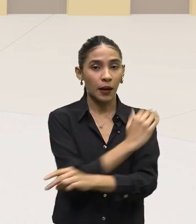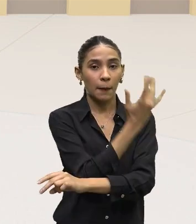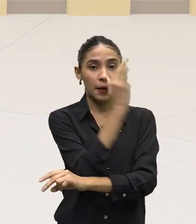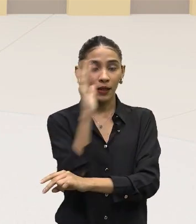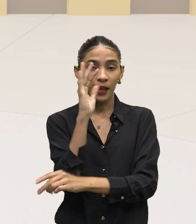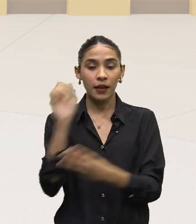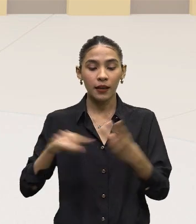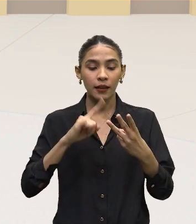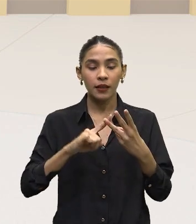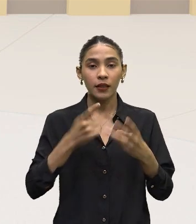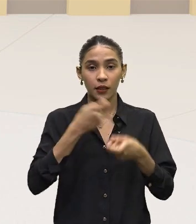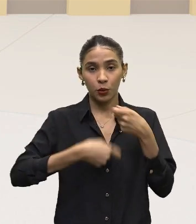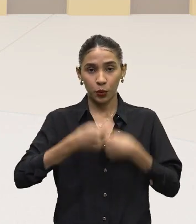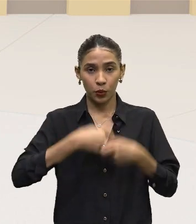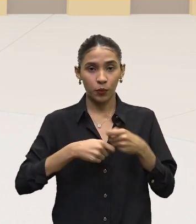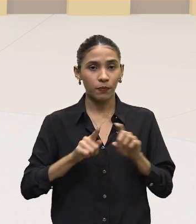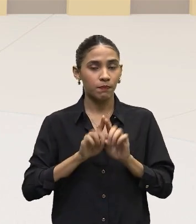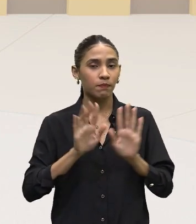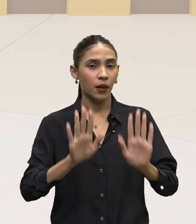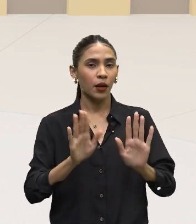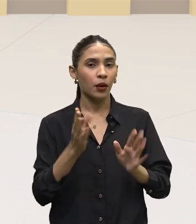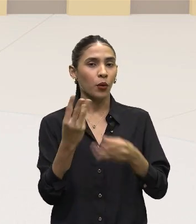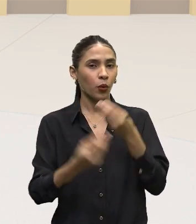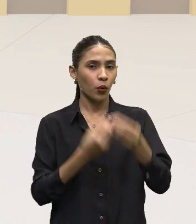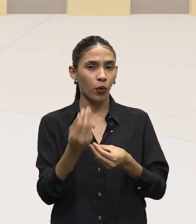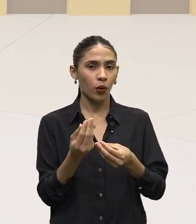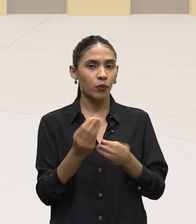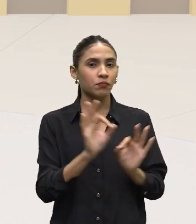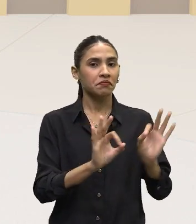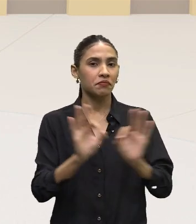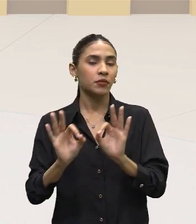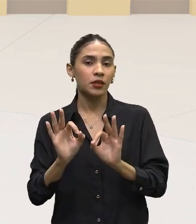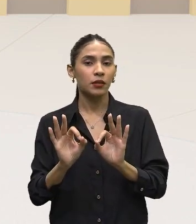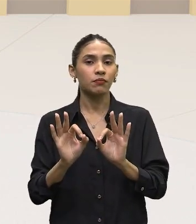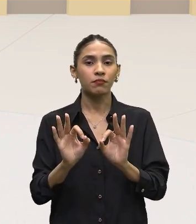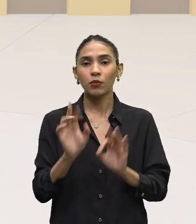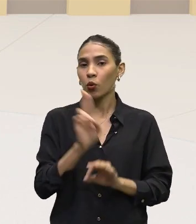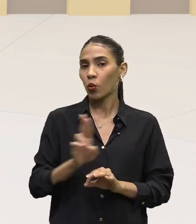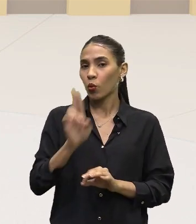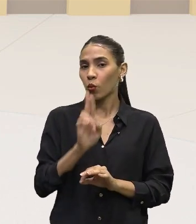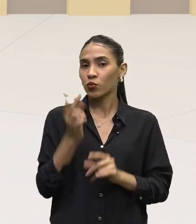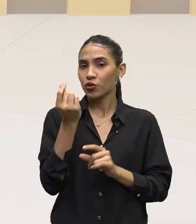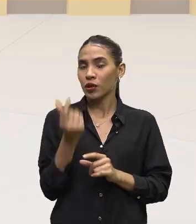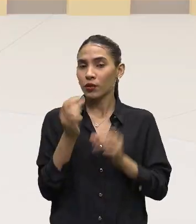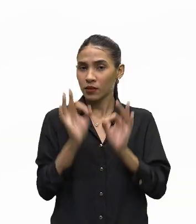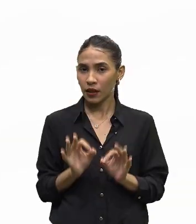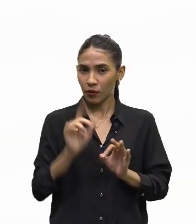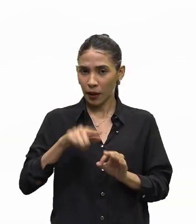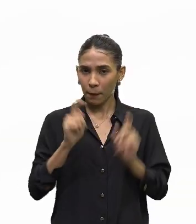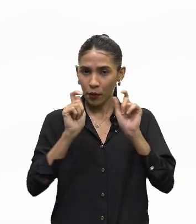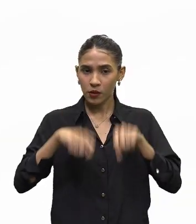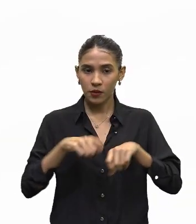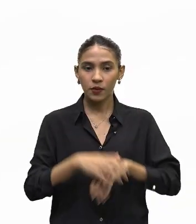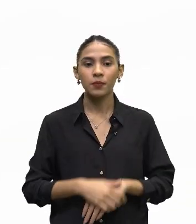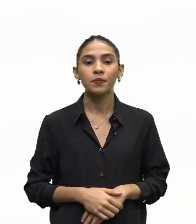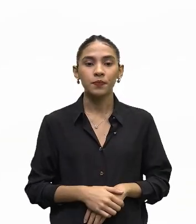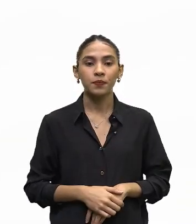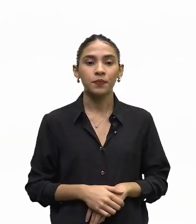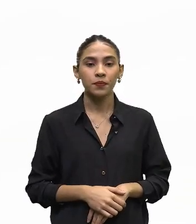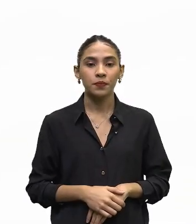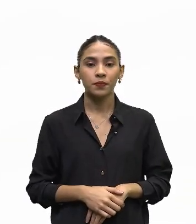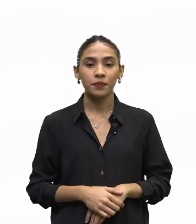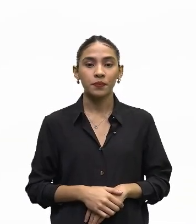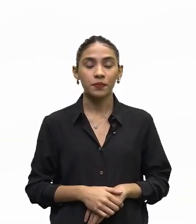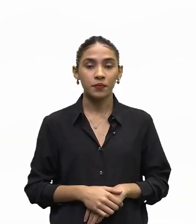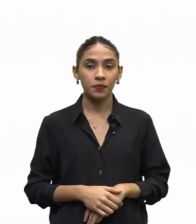econômicos. Mas como a gente faz para planejar esse consumo consciente? Será que é possível? Vamos ver.